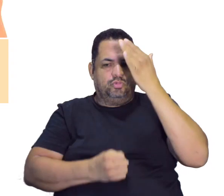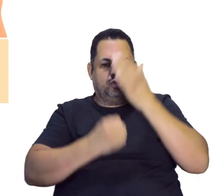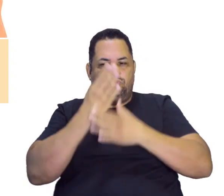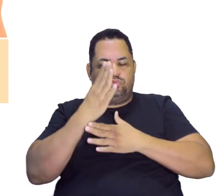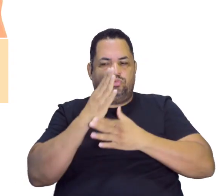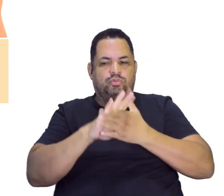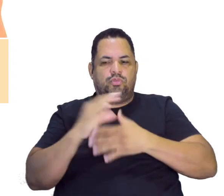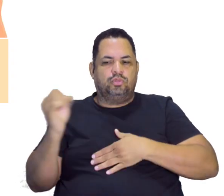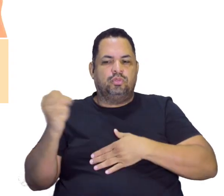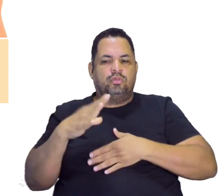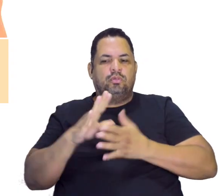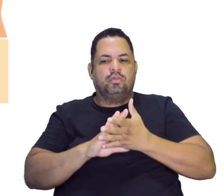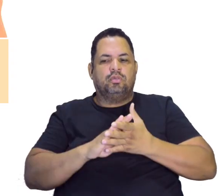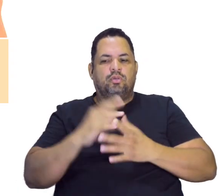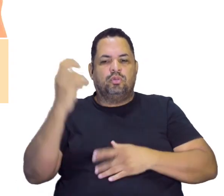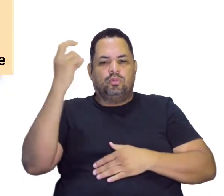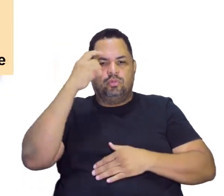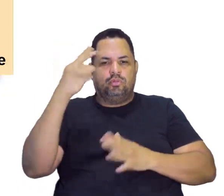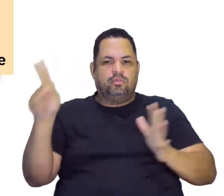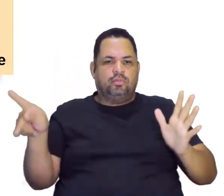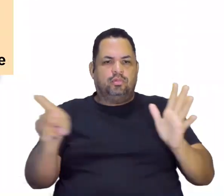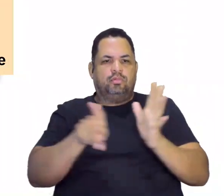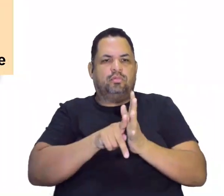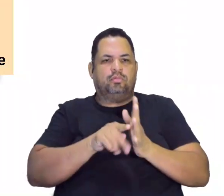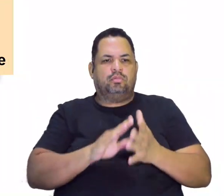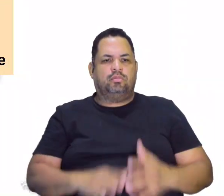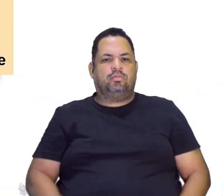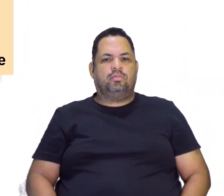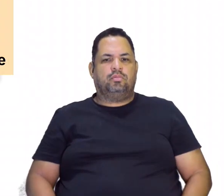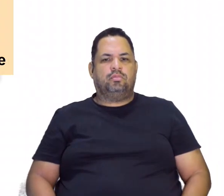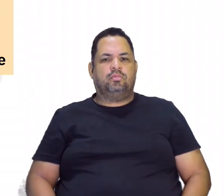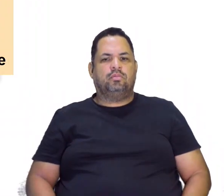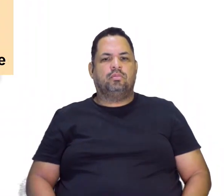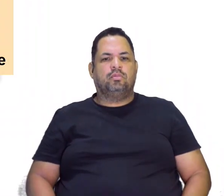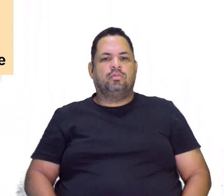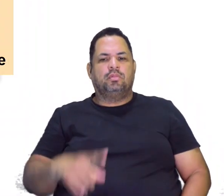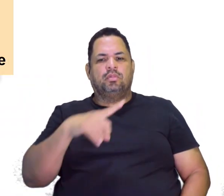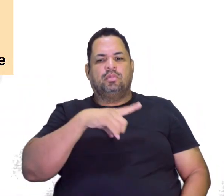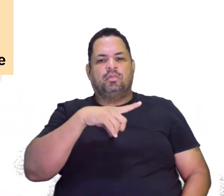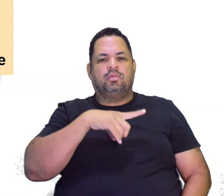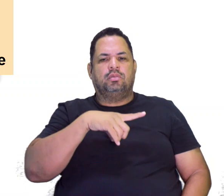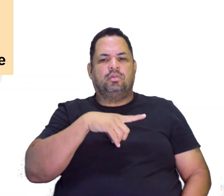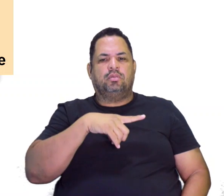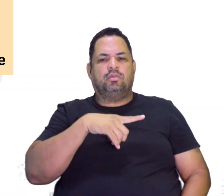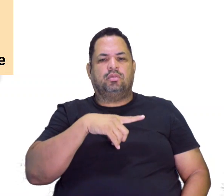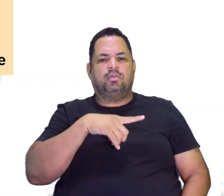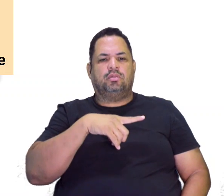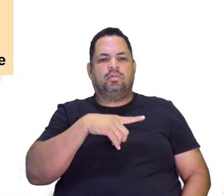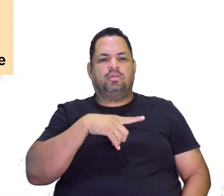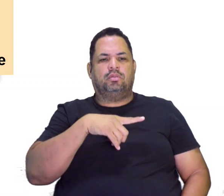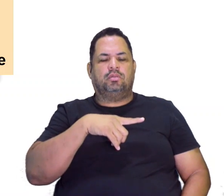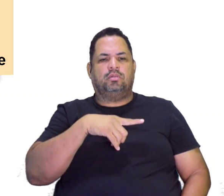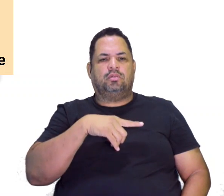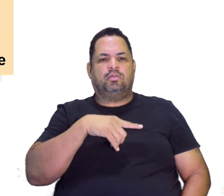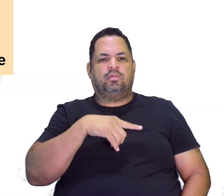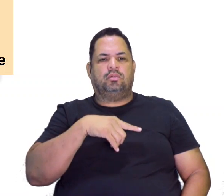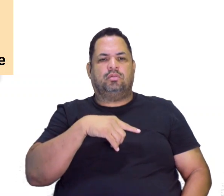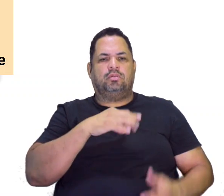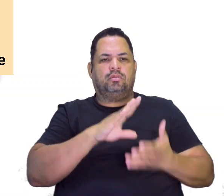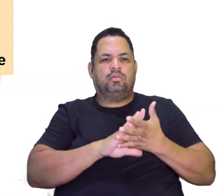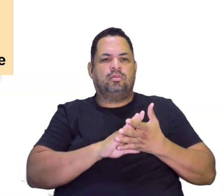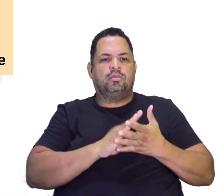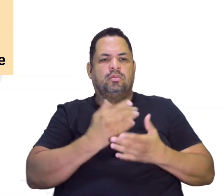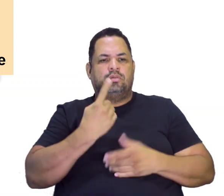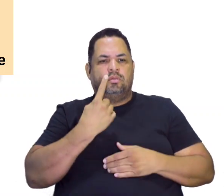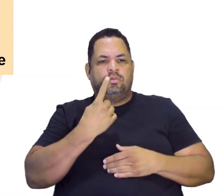revolucionária própria tá bom E aqui temos o o o um um alto um